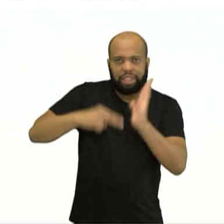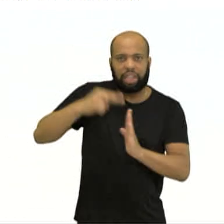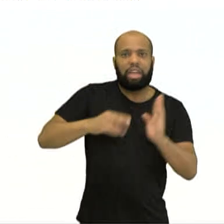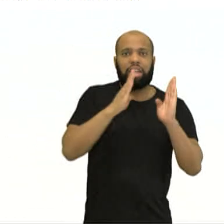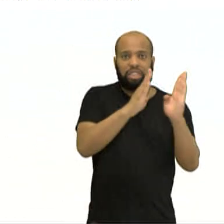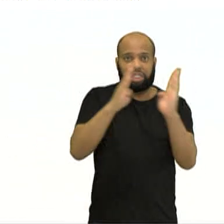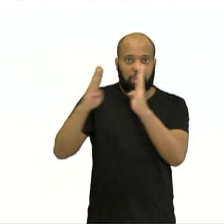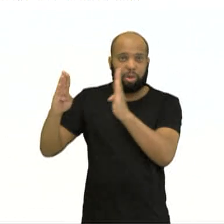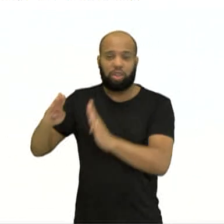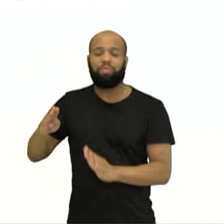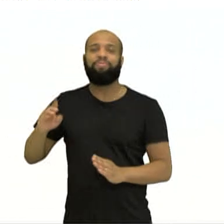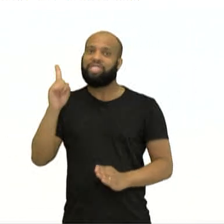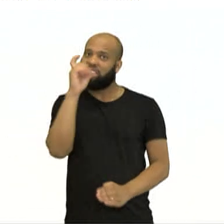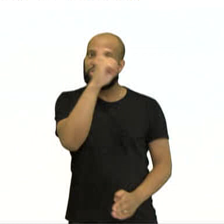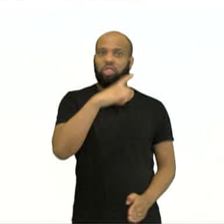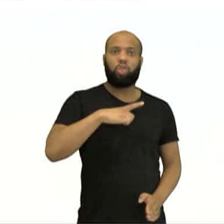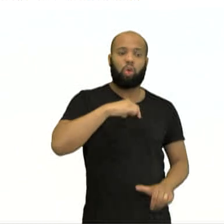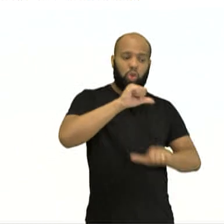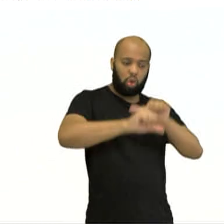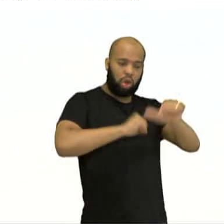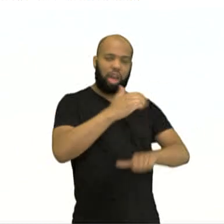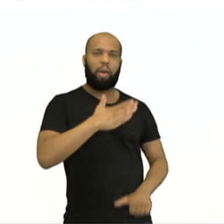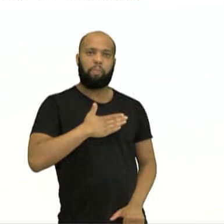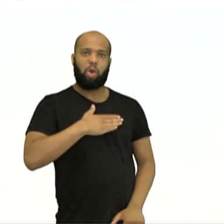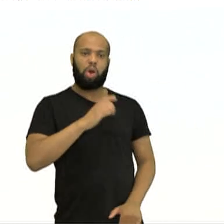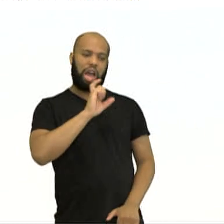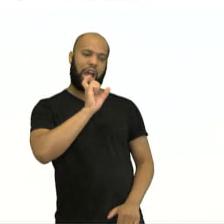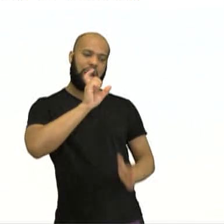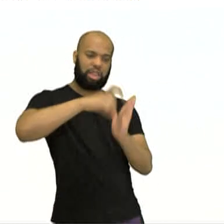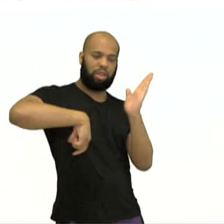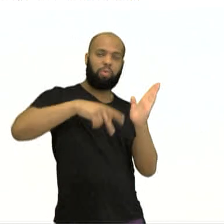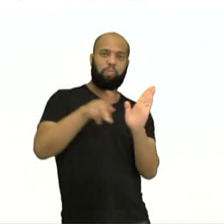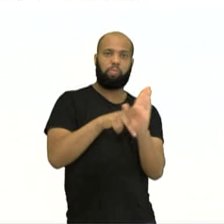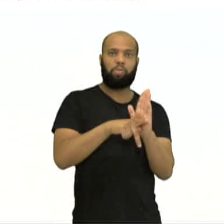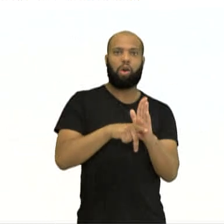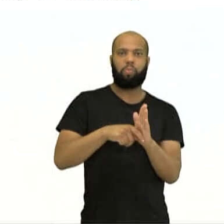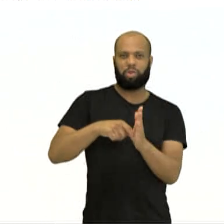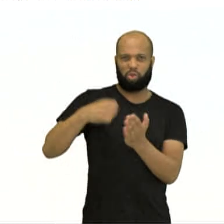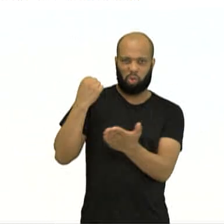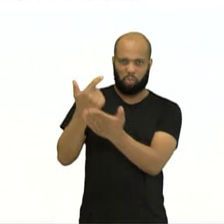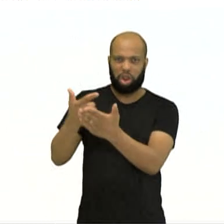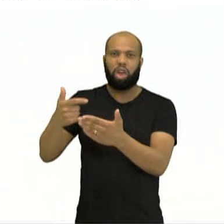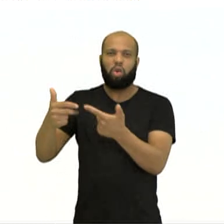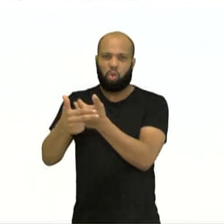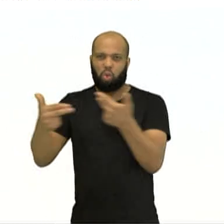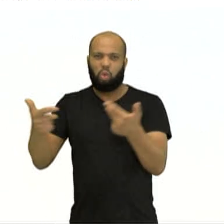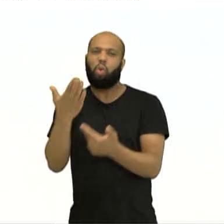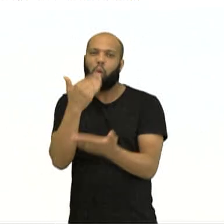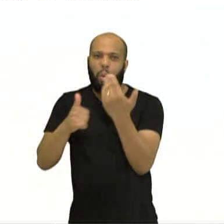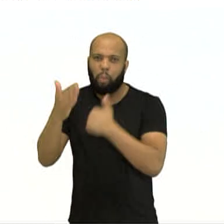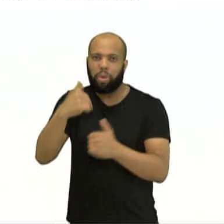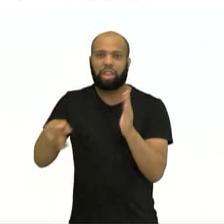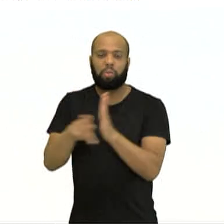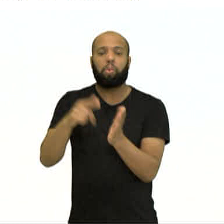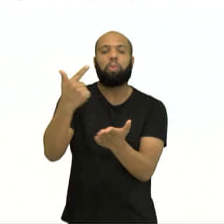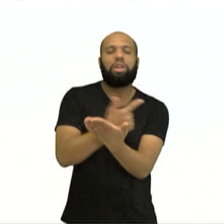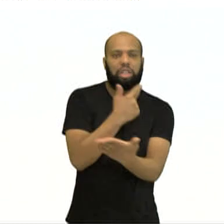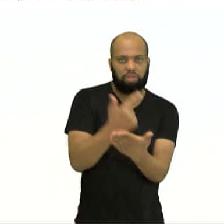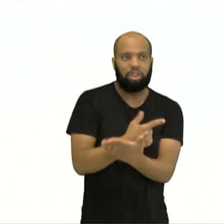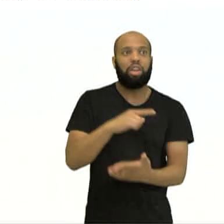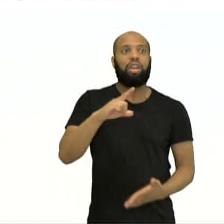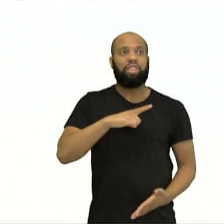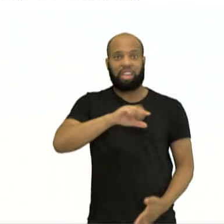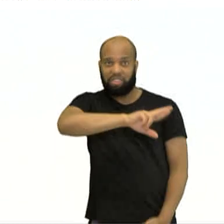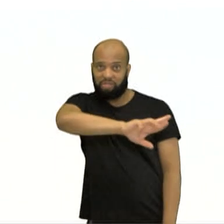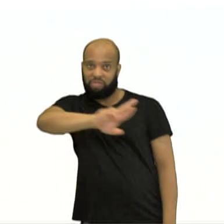meu vale-refeição por um livro para ela. O livro é importante, o luxo não. Muitas mães fogem dos shoppings. Eu